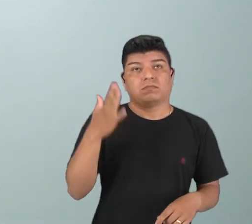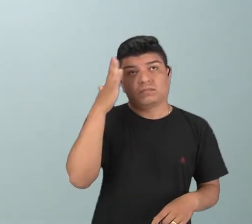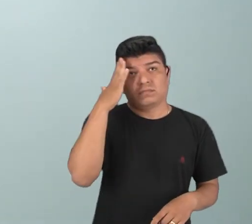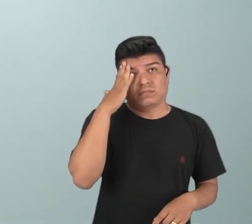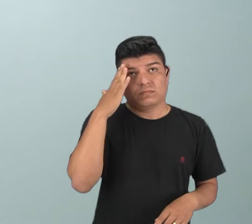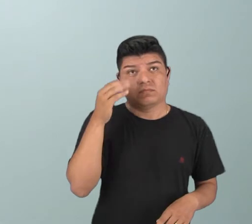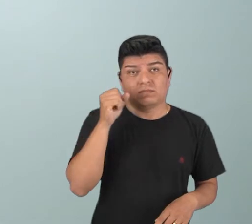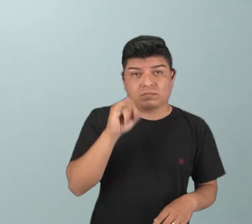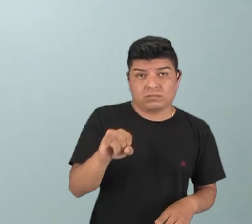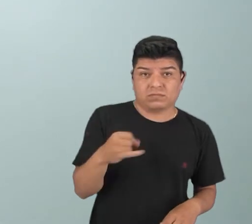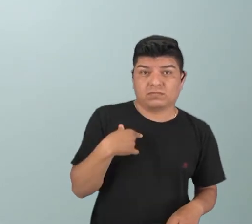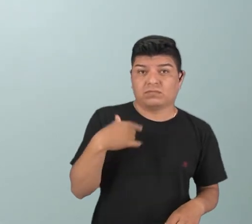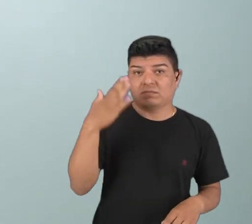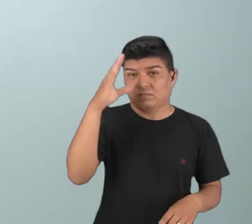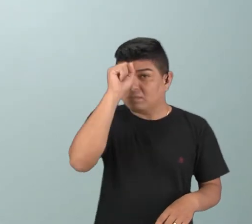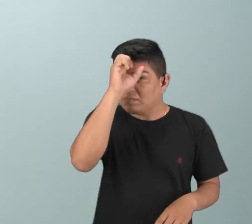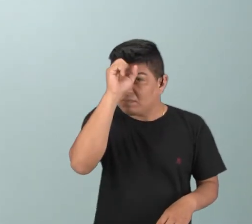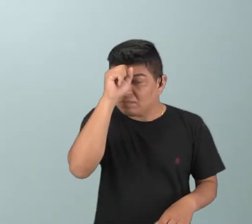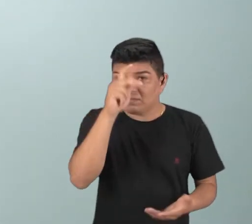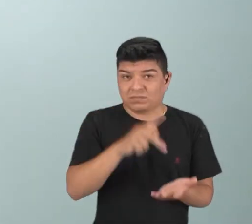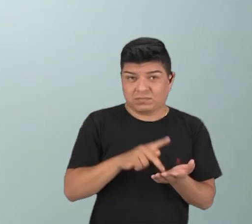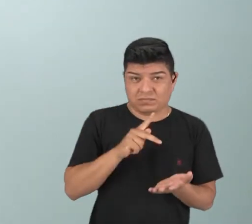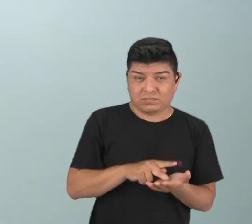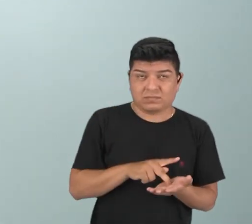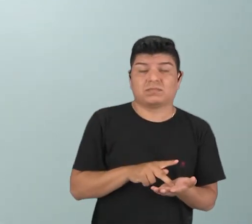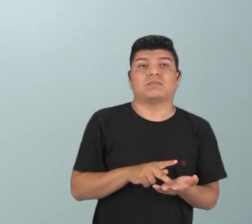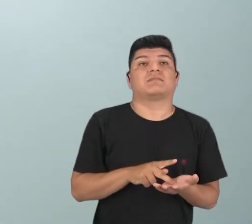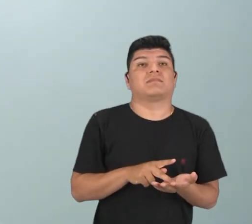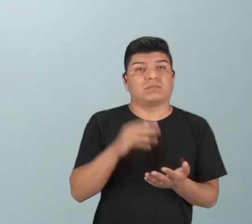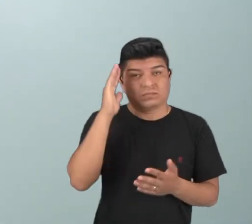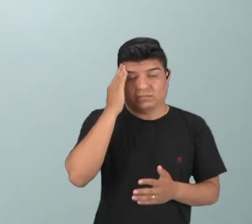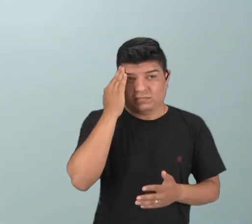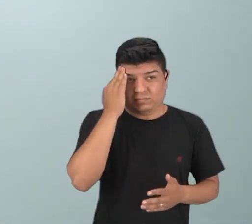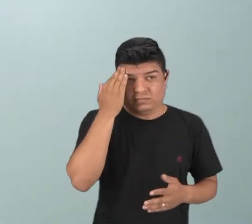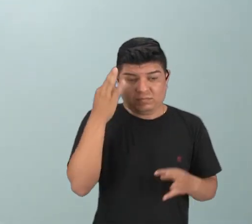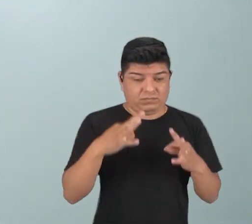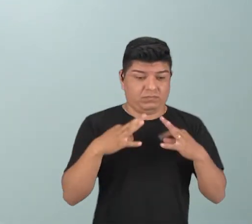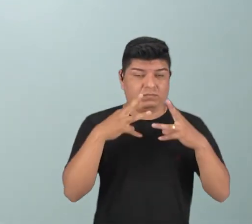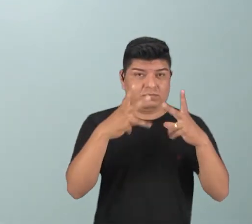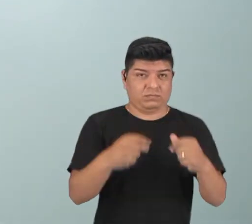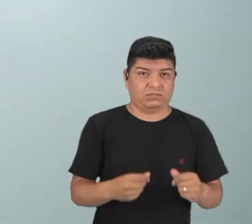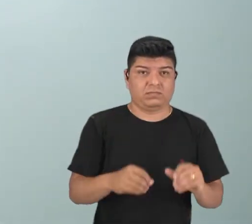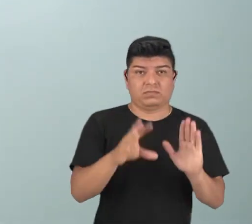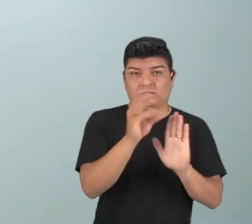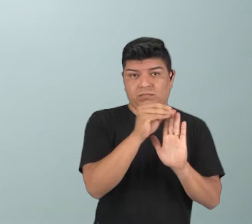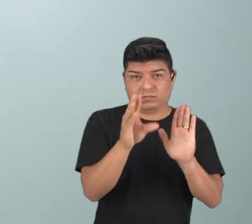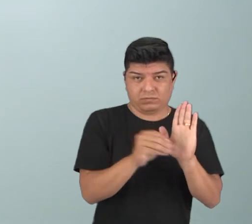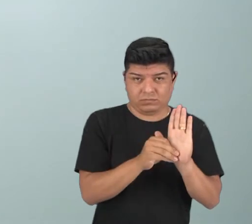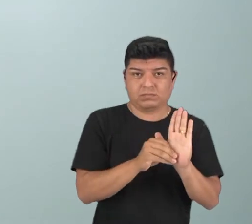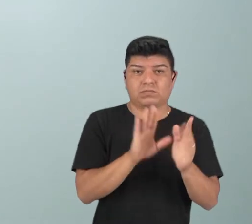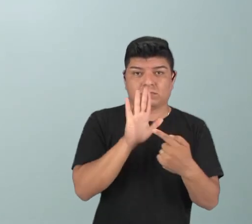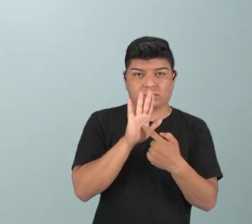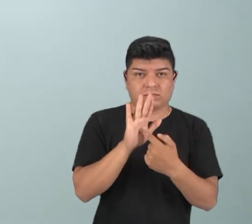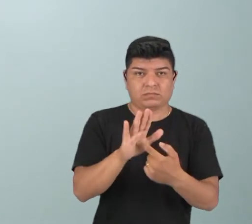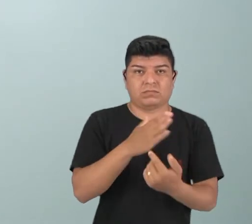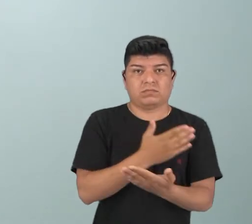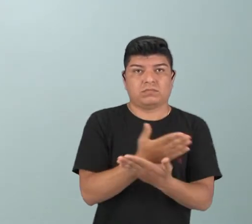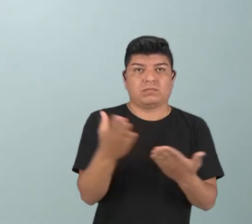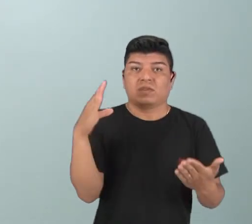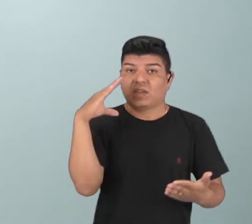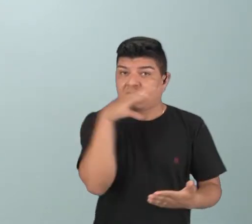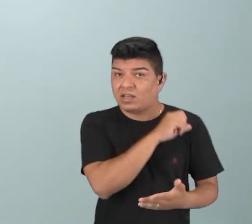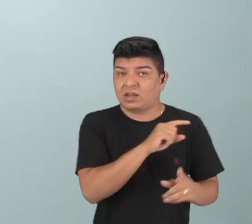estão afiados mesmo, se conseguiram entender todo esse nosso conteúdo, que eu sei que foi de uma